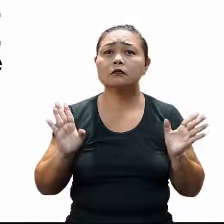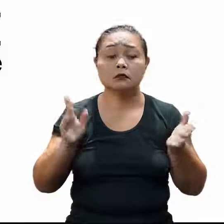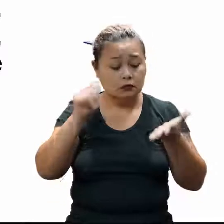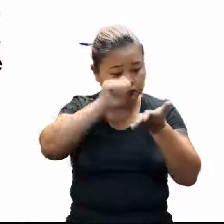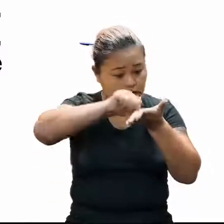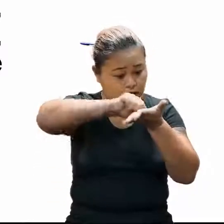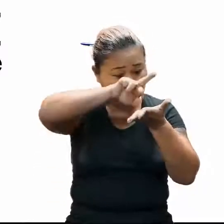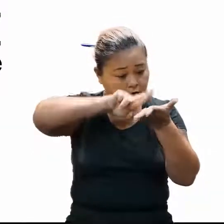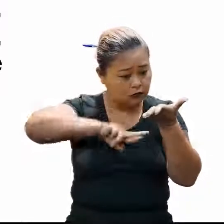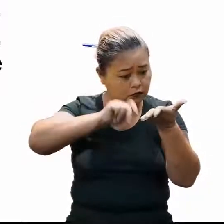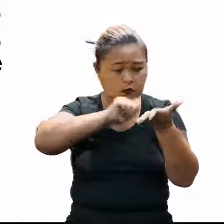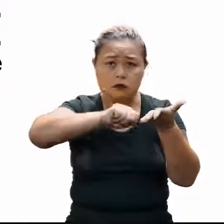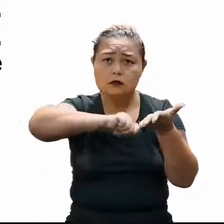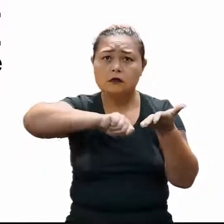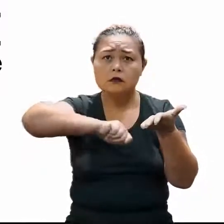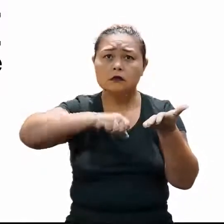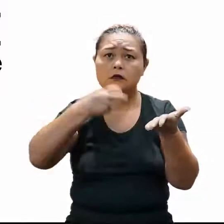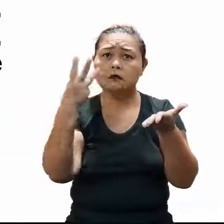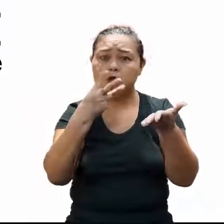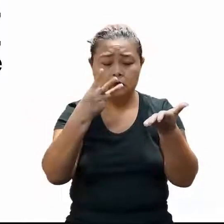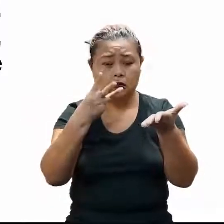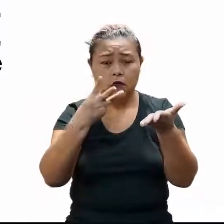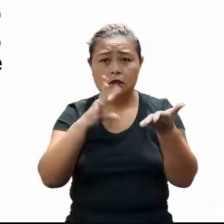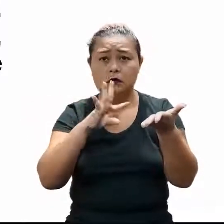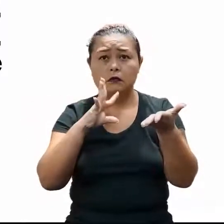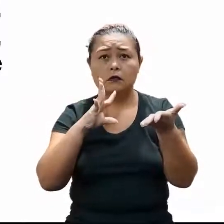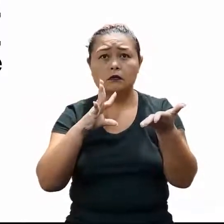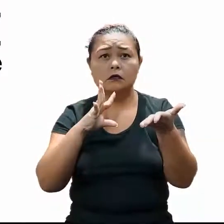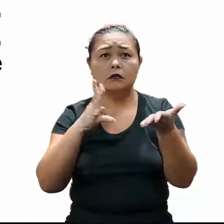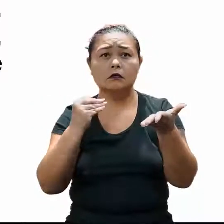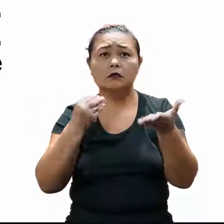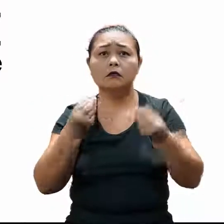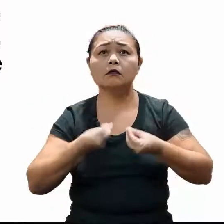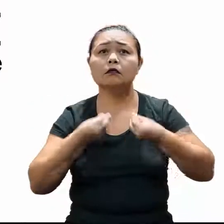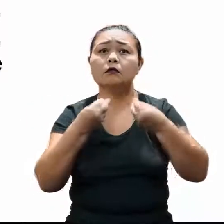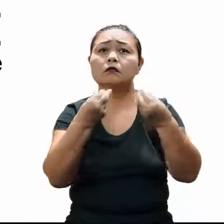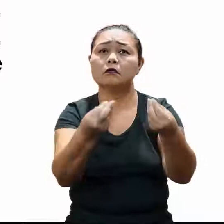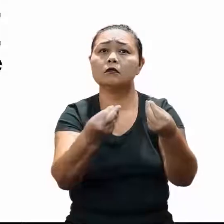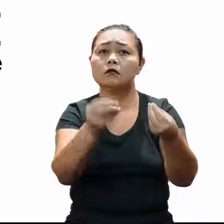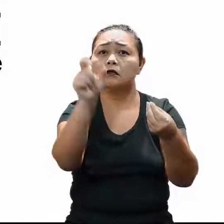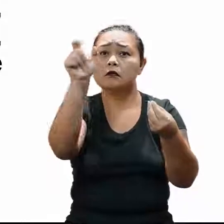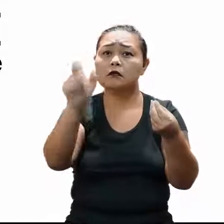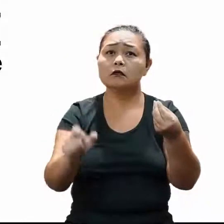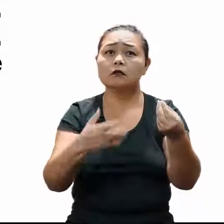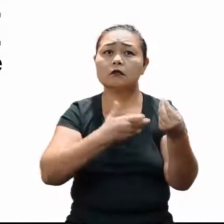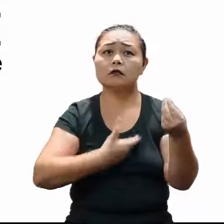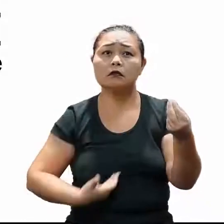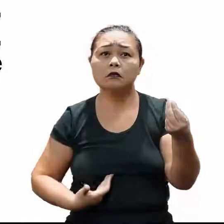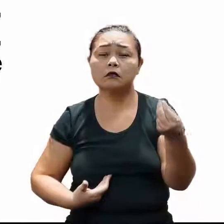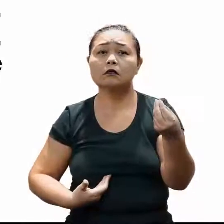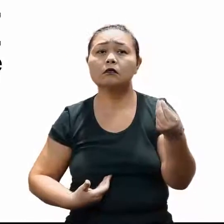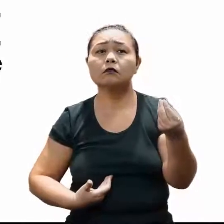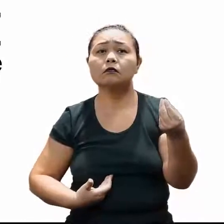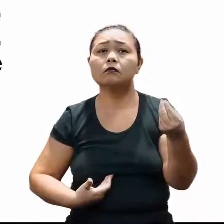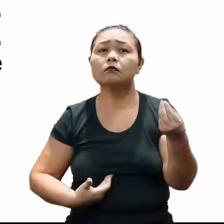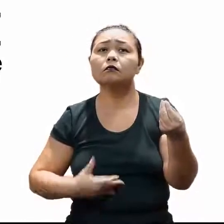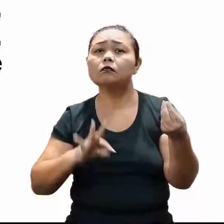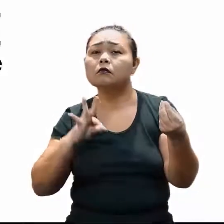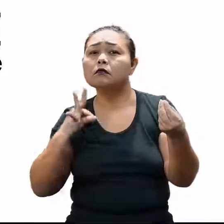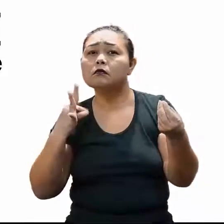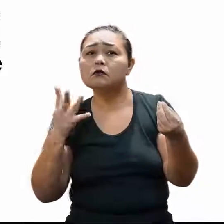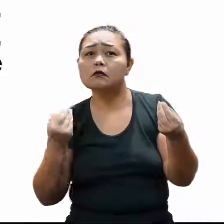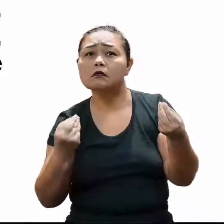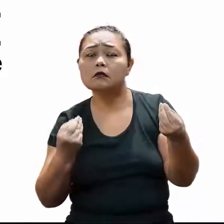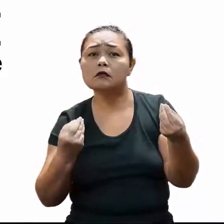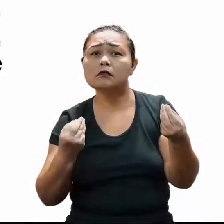Conforme o relatório 33, entregue pelo naturalista ao governo,